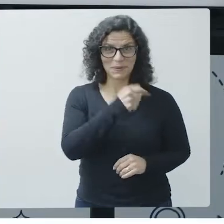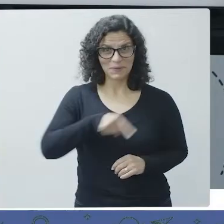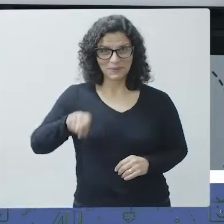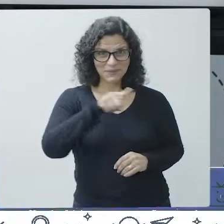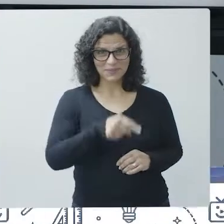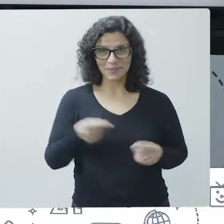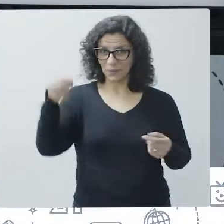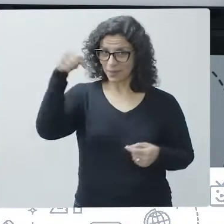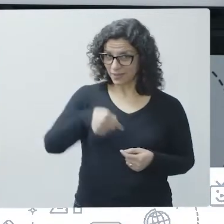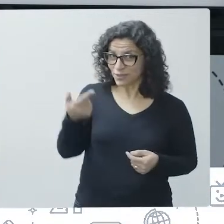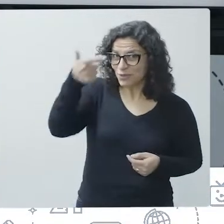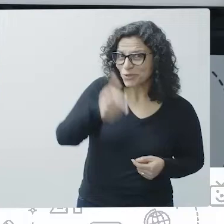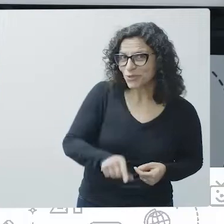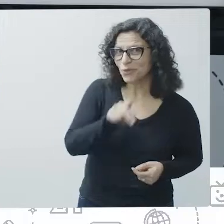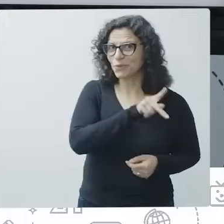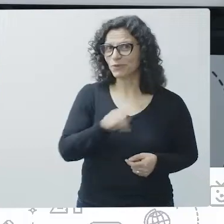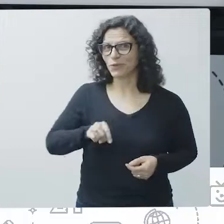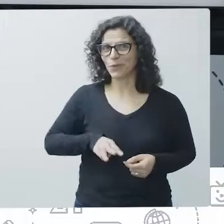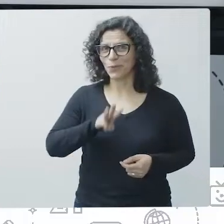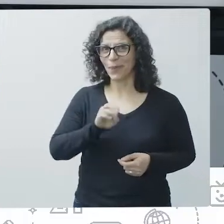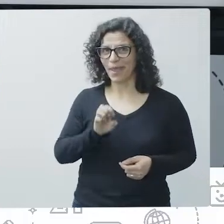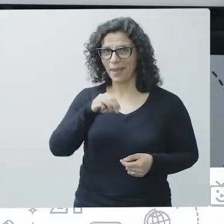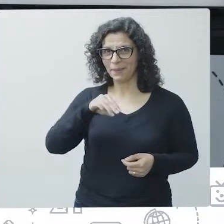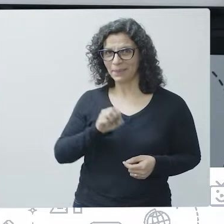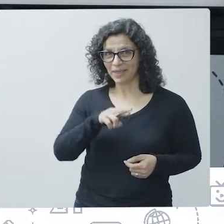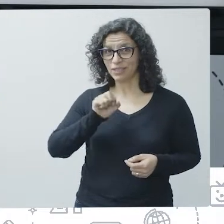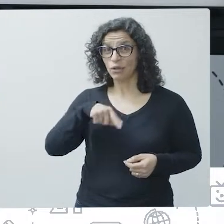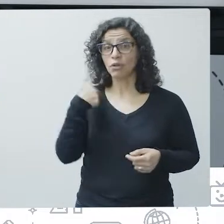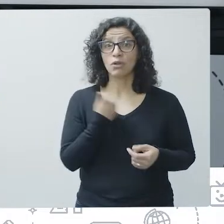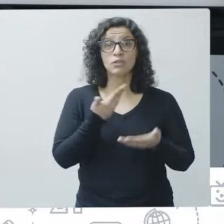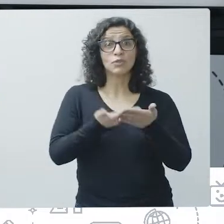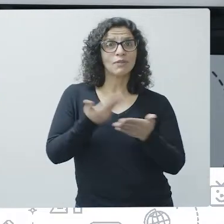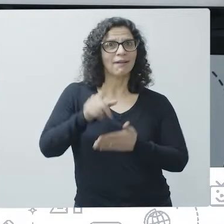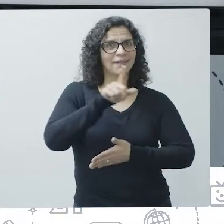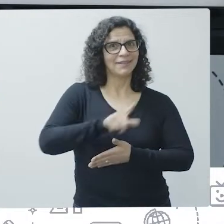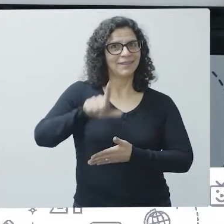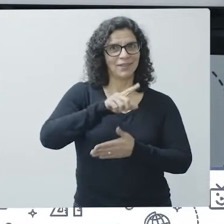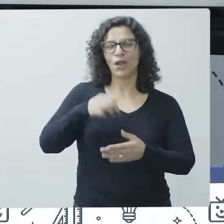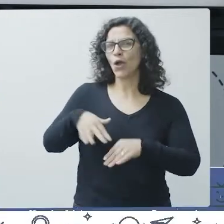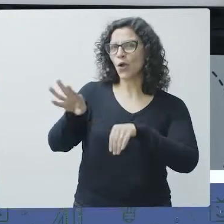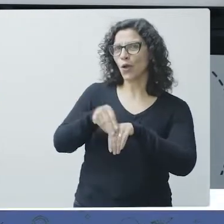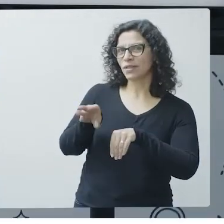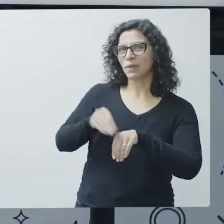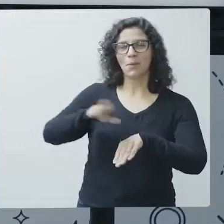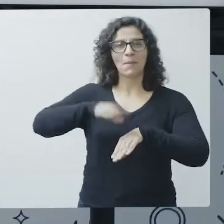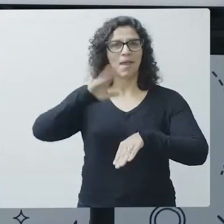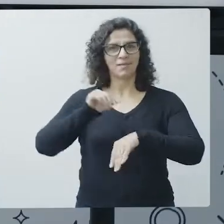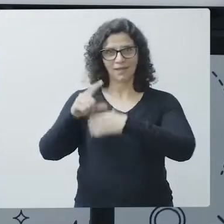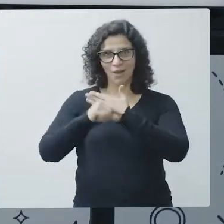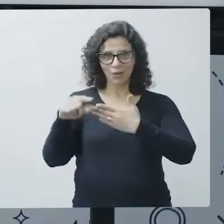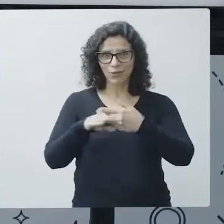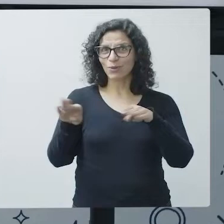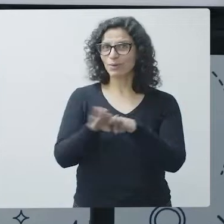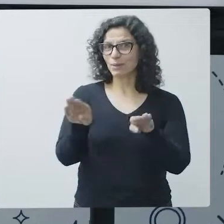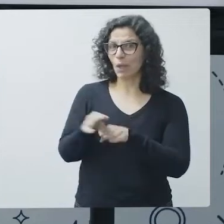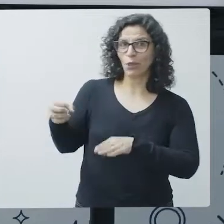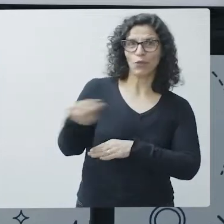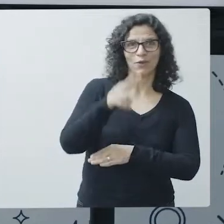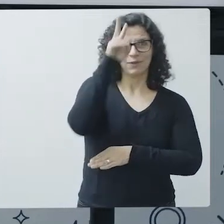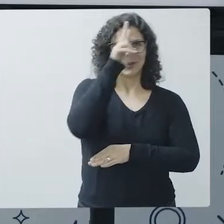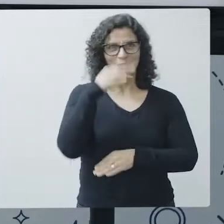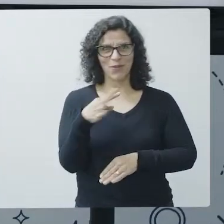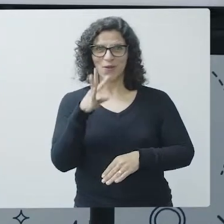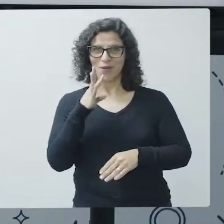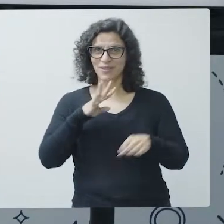Tudo bem com vocês? Estou de volta, professor Emerson, para quê? Trabalhar literatura, conhecermos novos autores, conhecermos novas